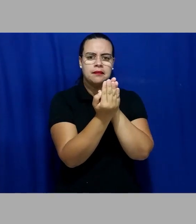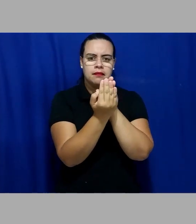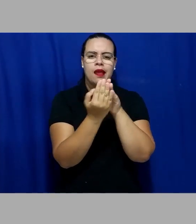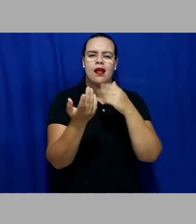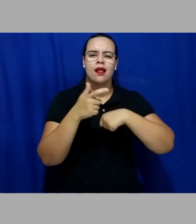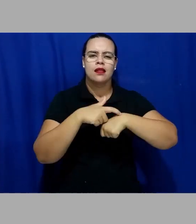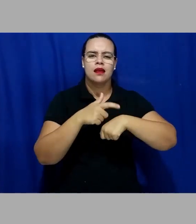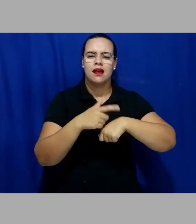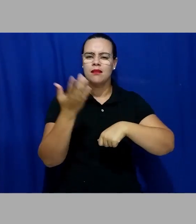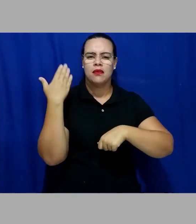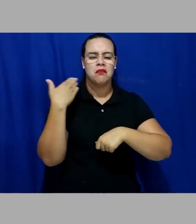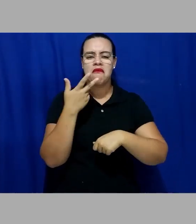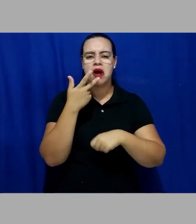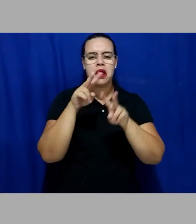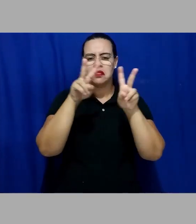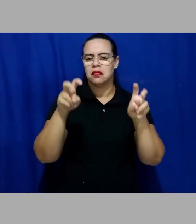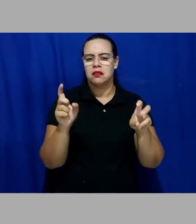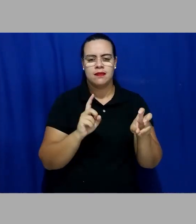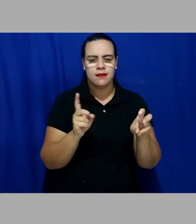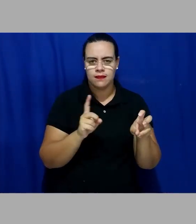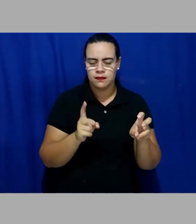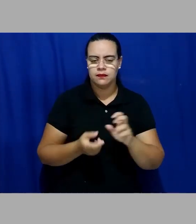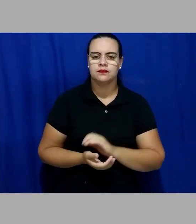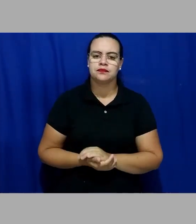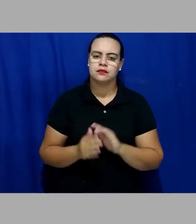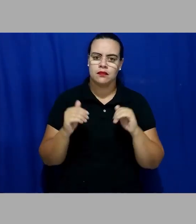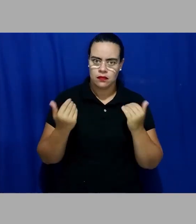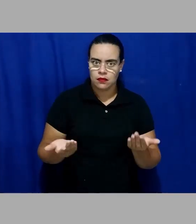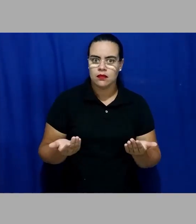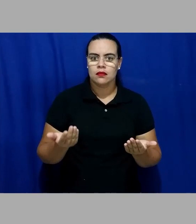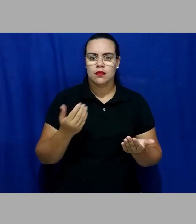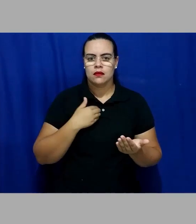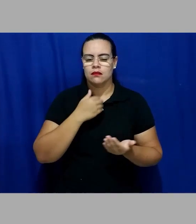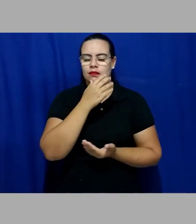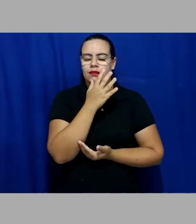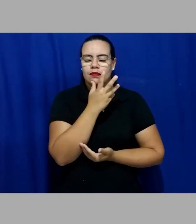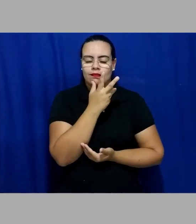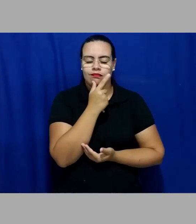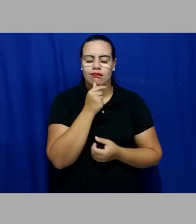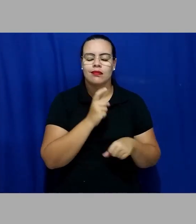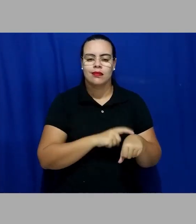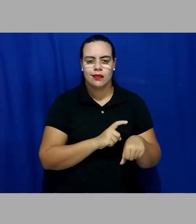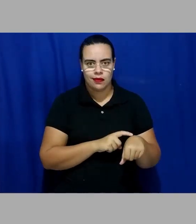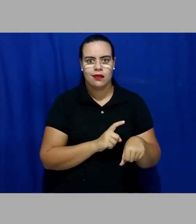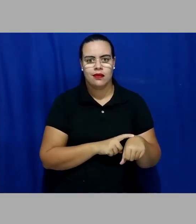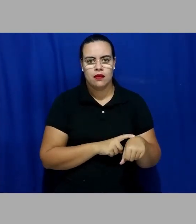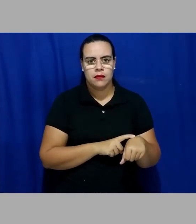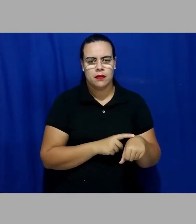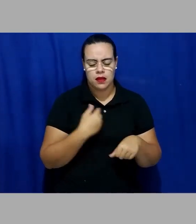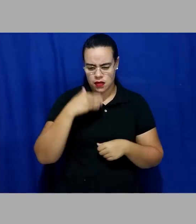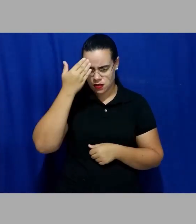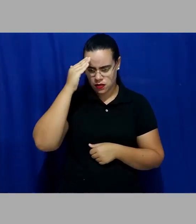a respeito da transexualidade. Era uma época que não se falava nisso, né?